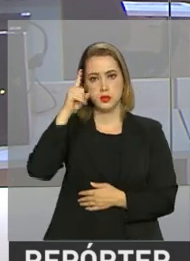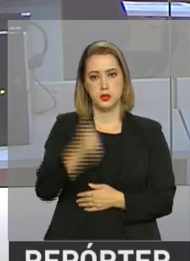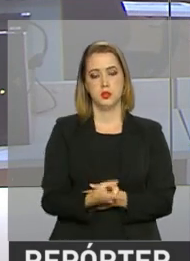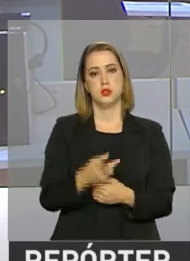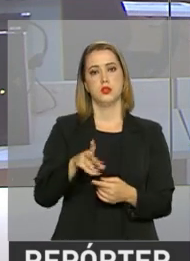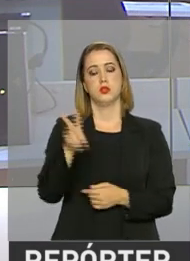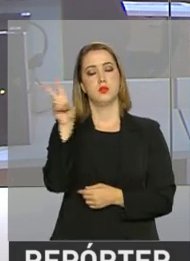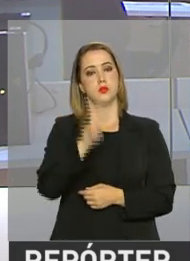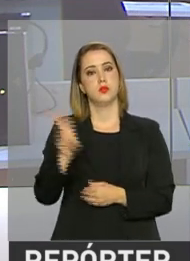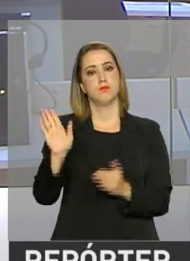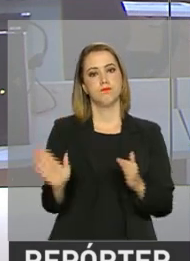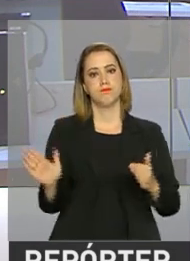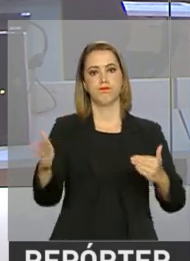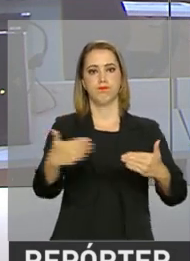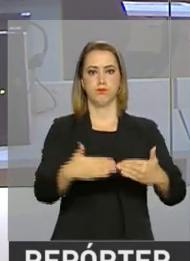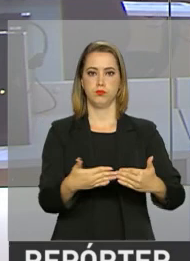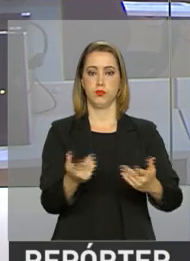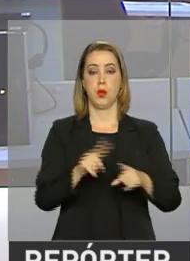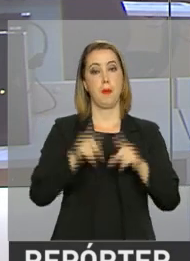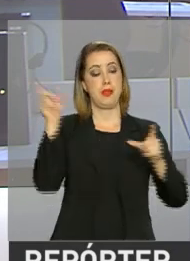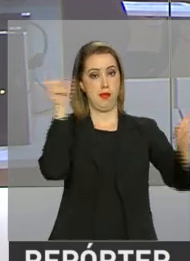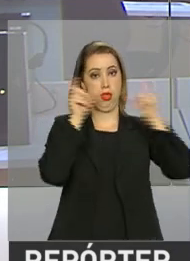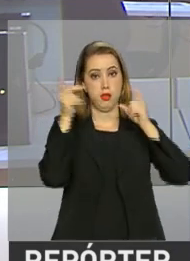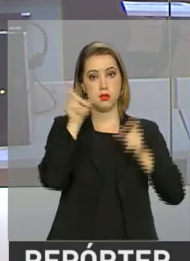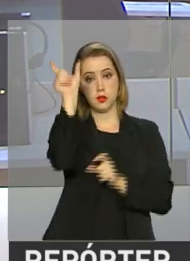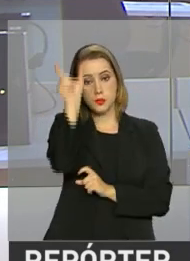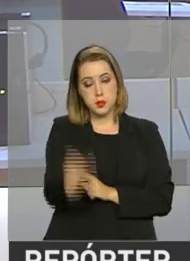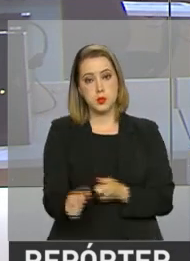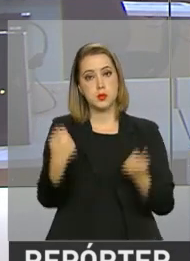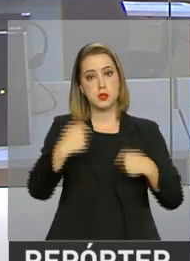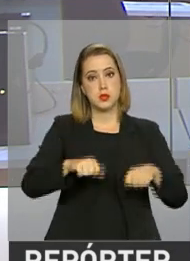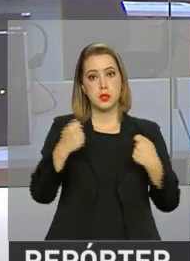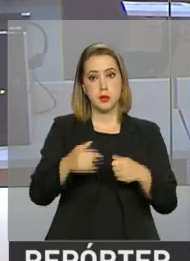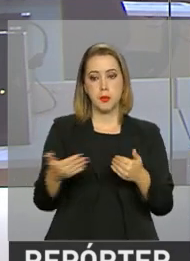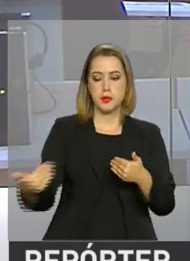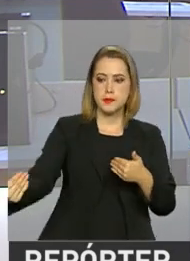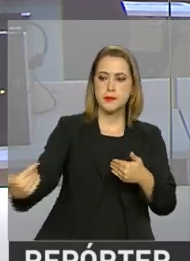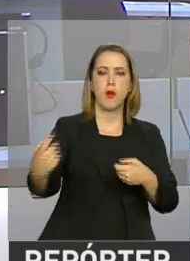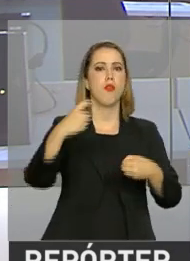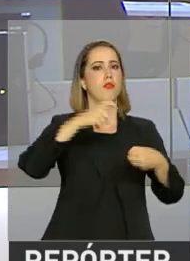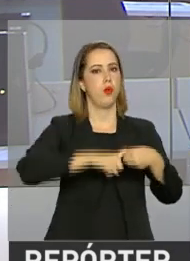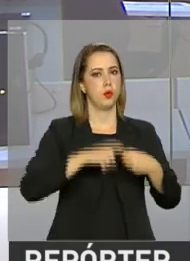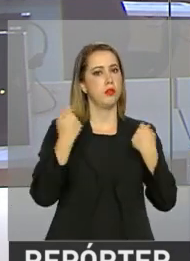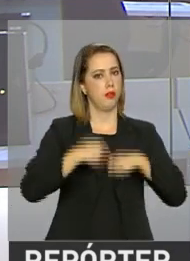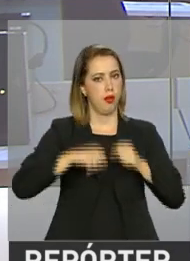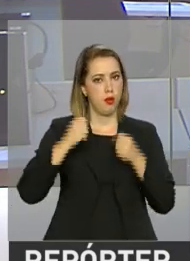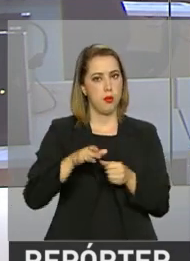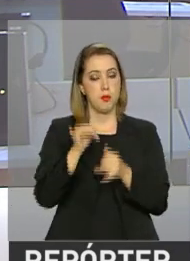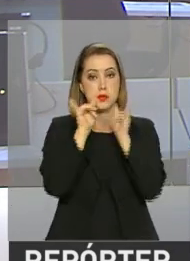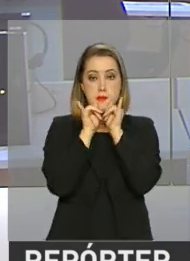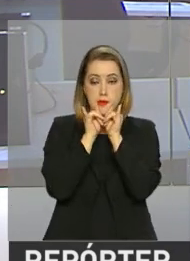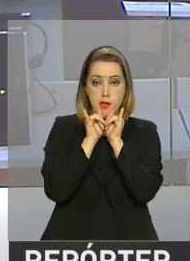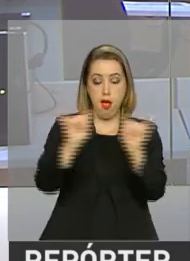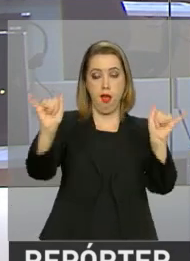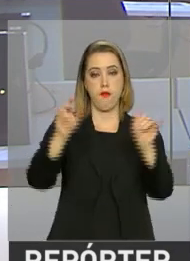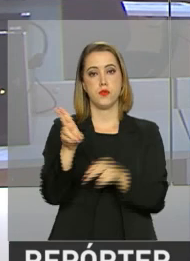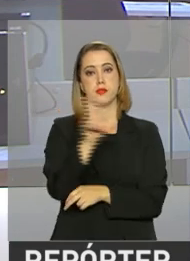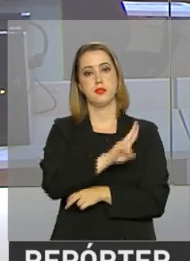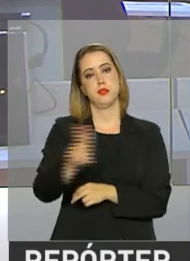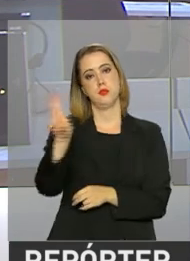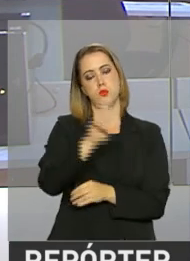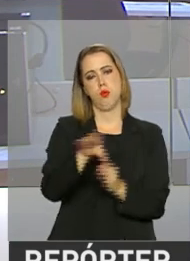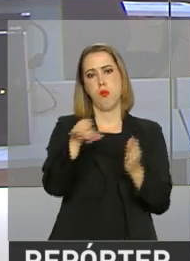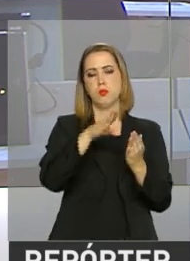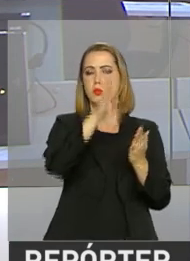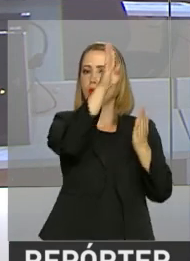do governo da venezuela mas atenção os brasileiros que precisam fazer o trajeto devem incluir seus nomes na lista que